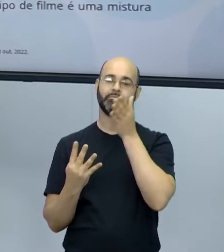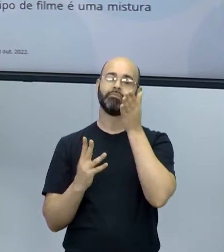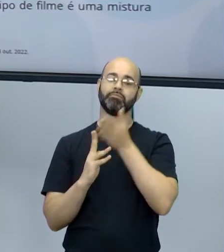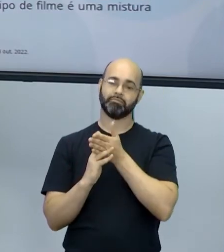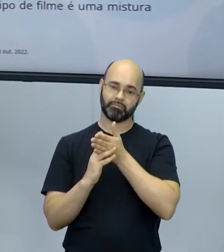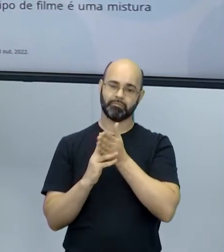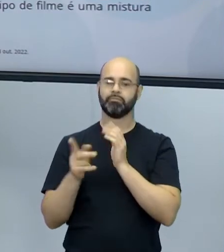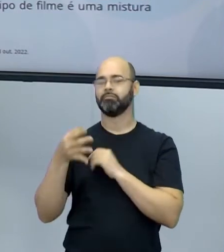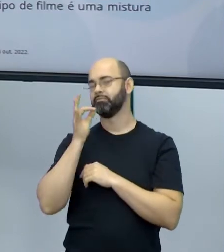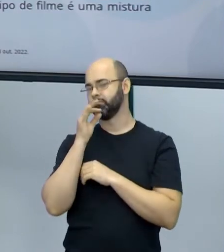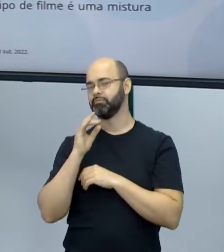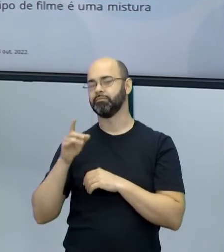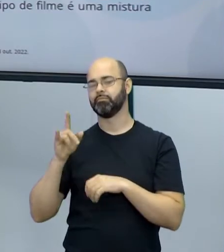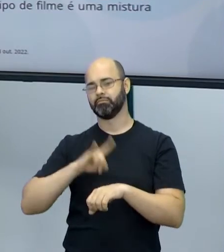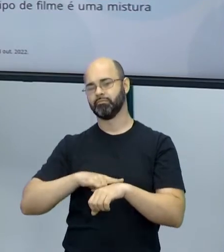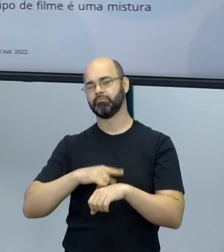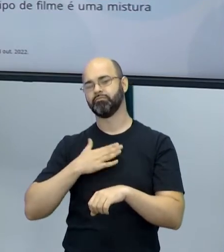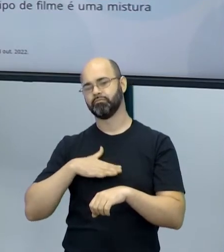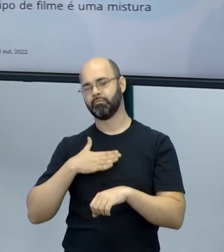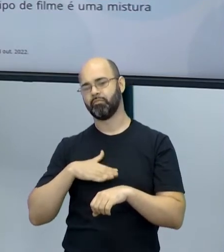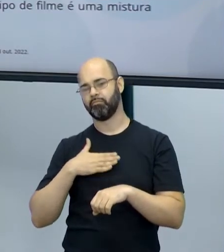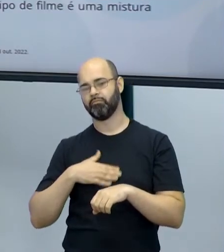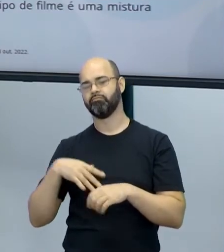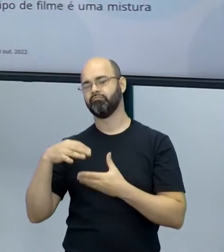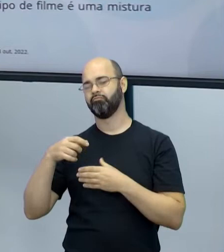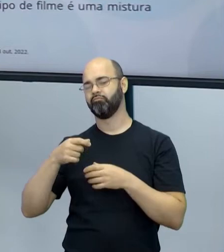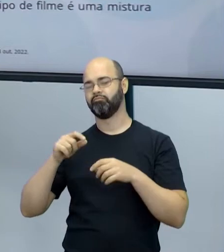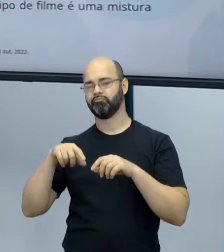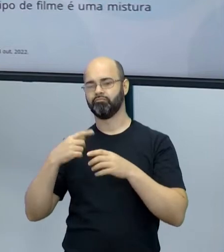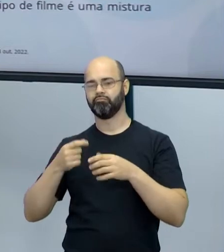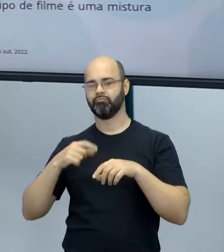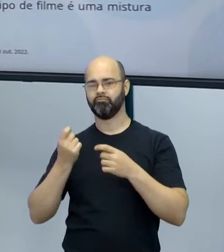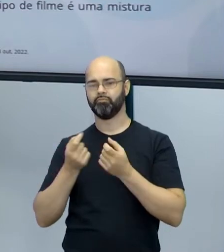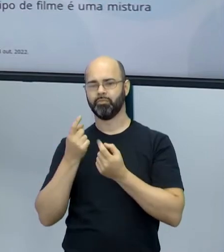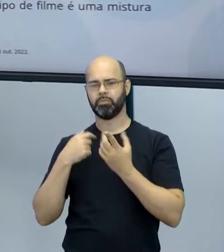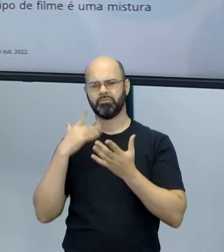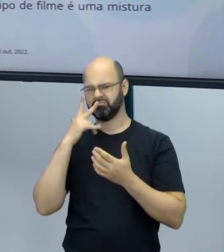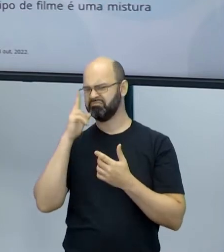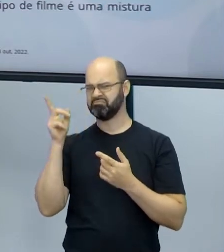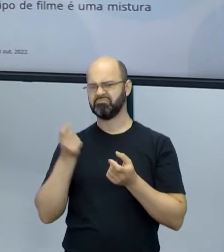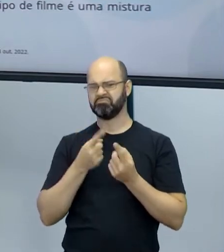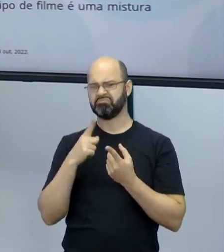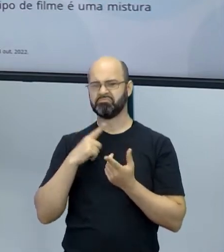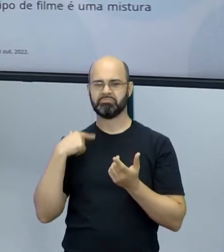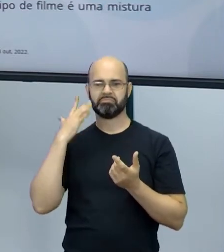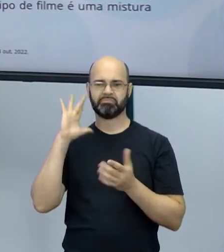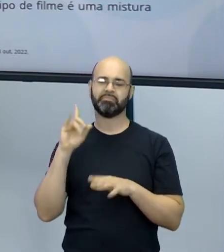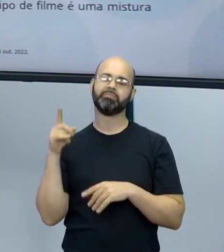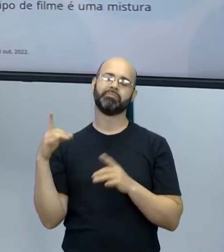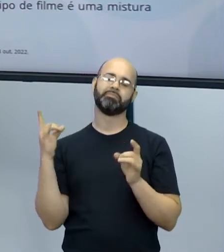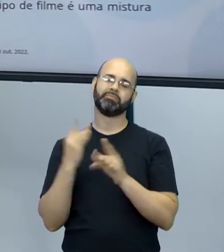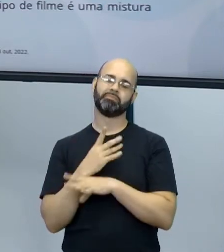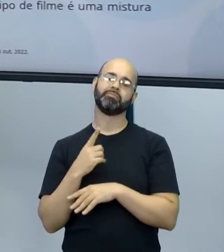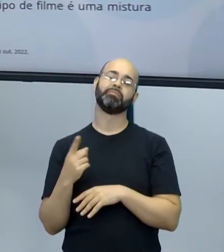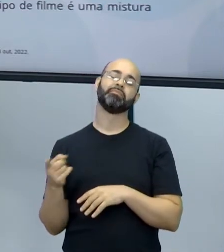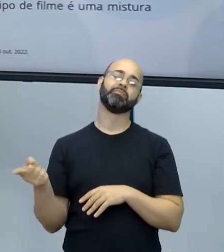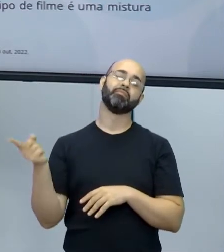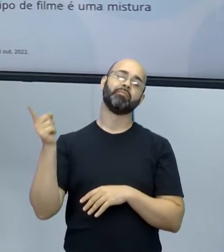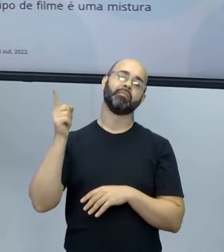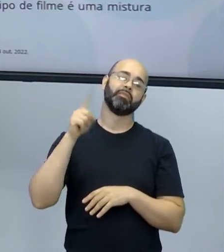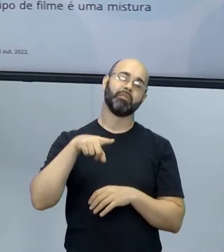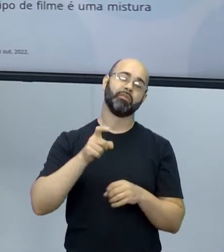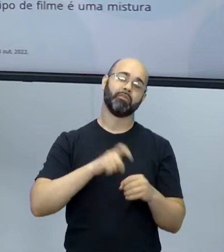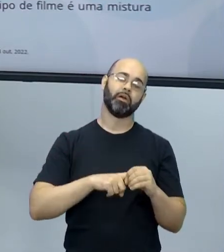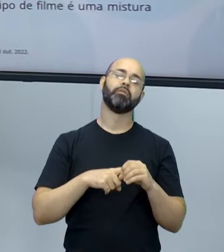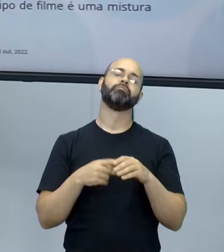você vai lá, toma um café, vai ao banheiro, toma uma refrigerante, uma pipoca. Nem sei se tem pipoca, deve ter pipoca, né? Você pega, vai no cinema depois, no mesmo sala, e